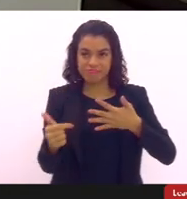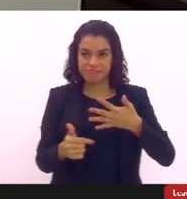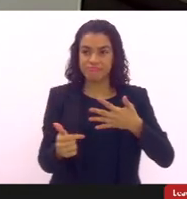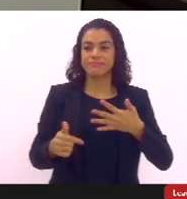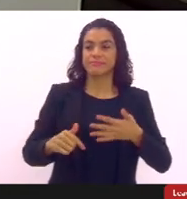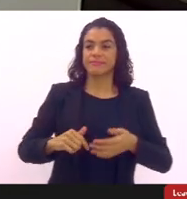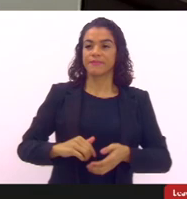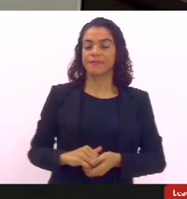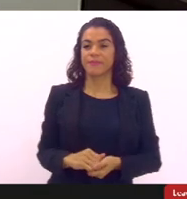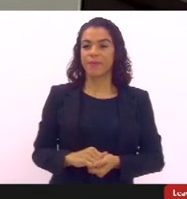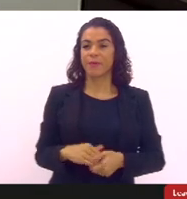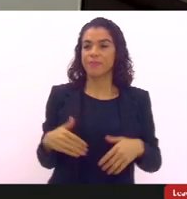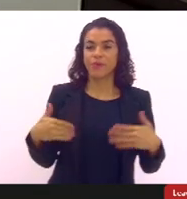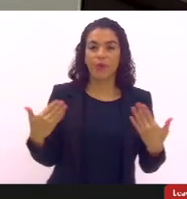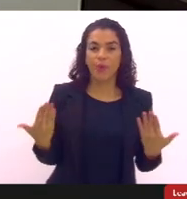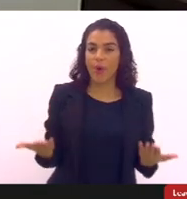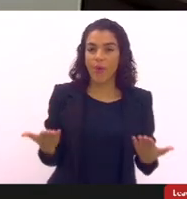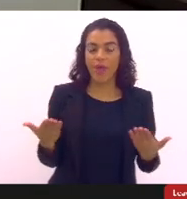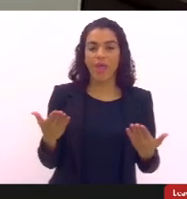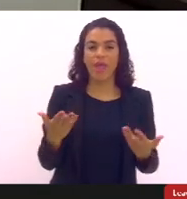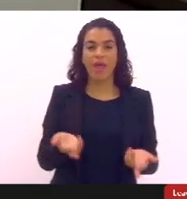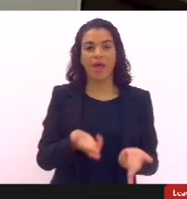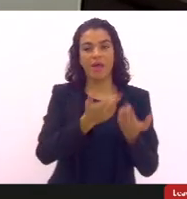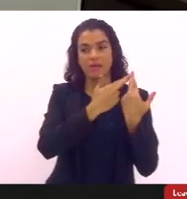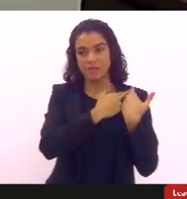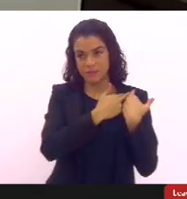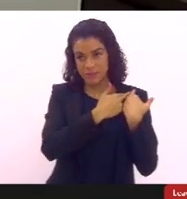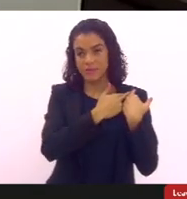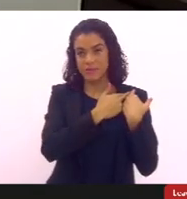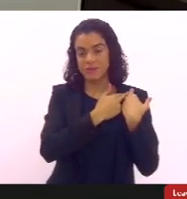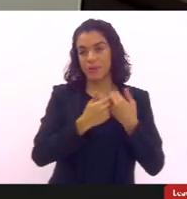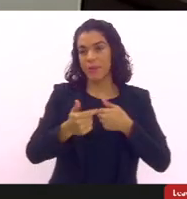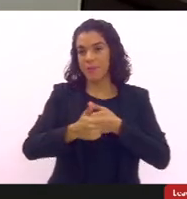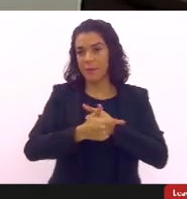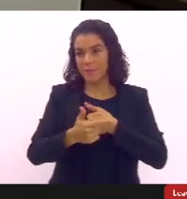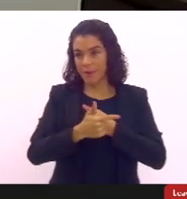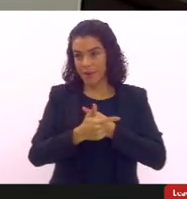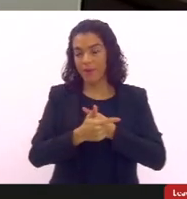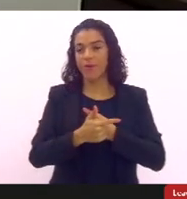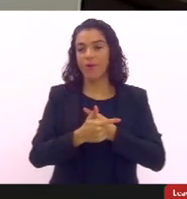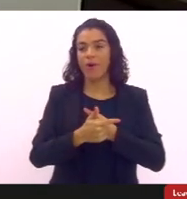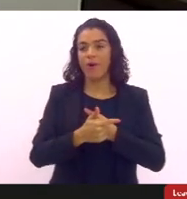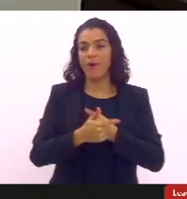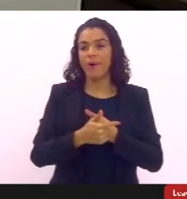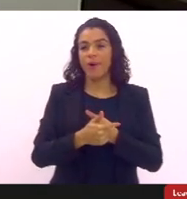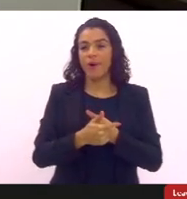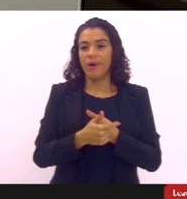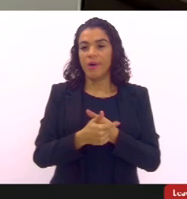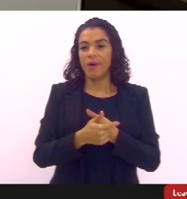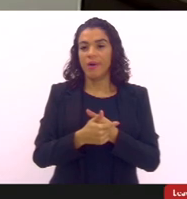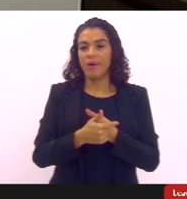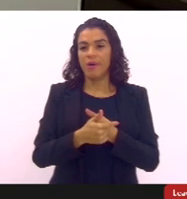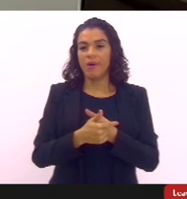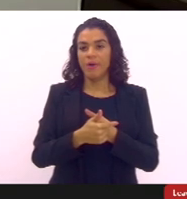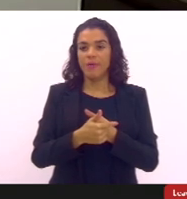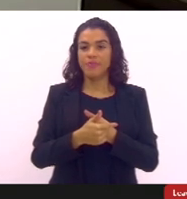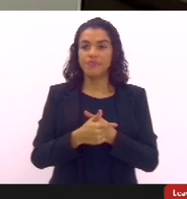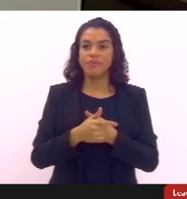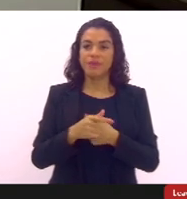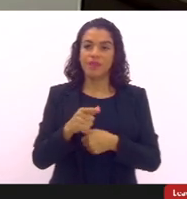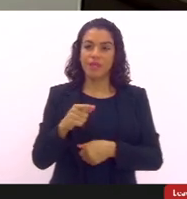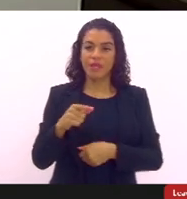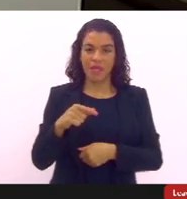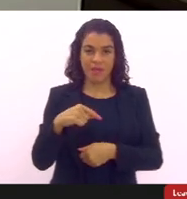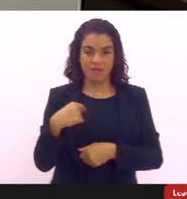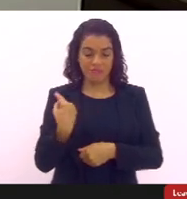questão, que é qual é a atribuição, e olhando sempre, como bem colocou aqui o doutor Tiago, que para Alerj é